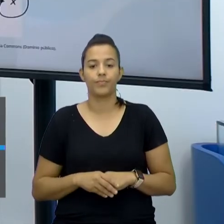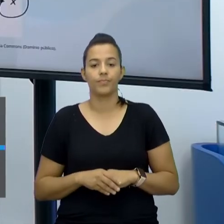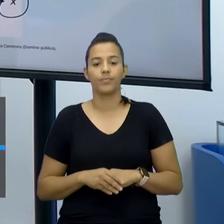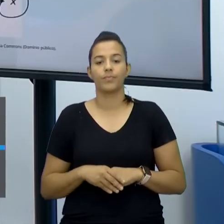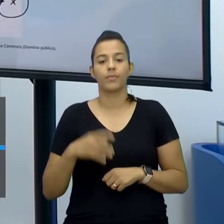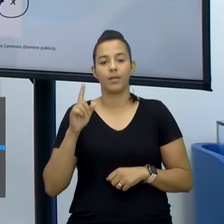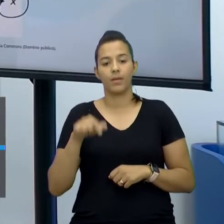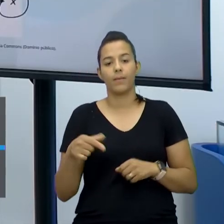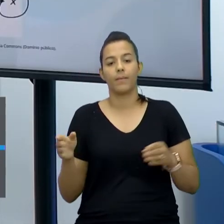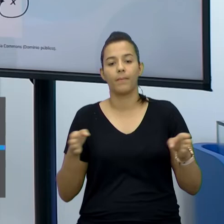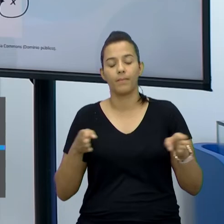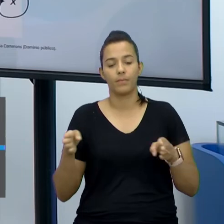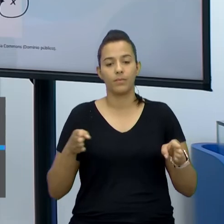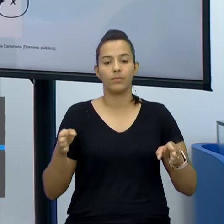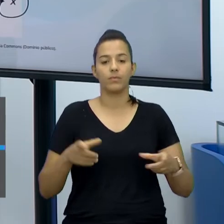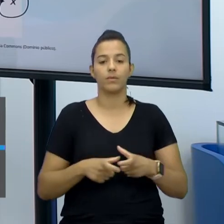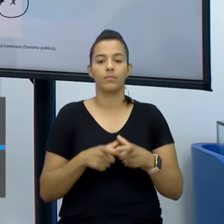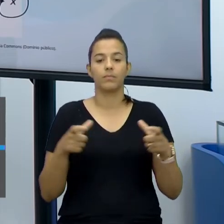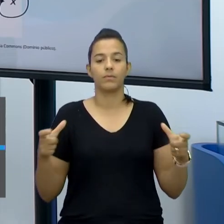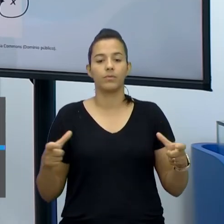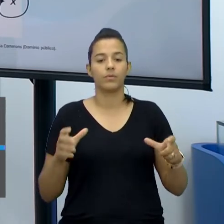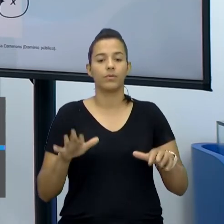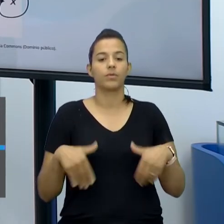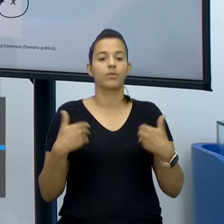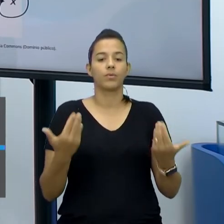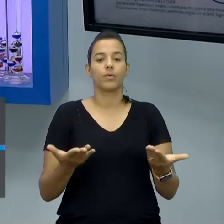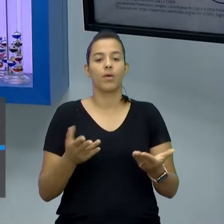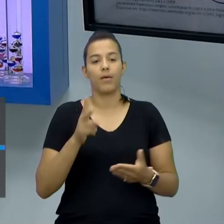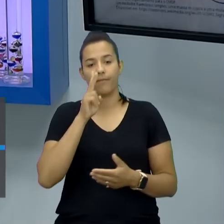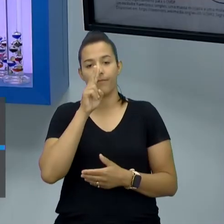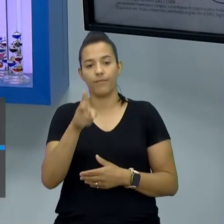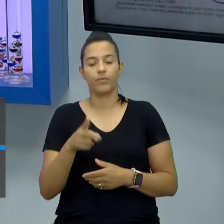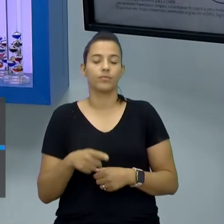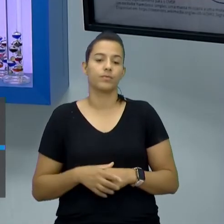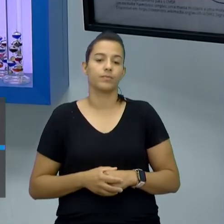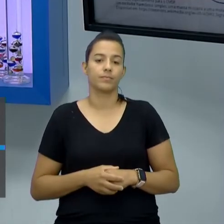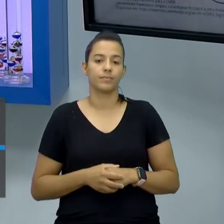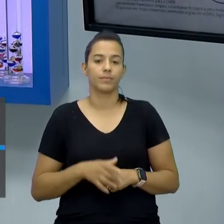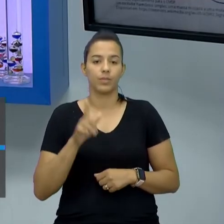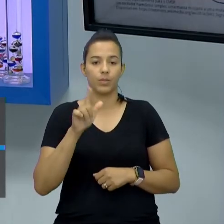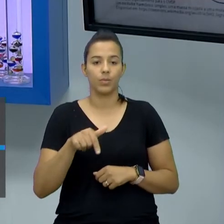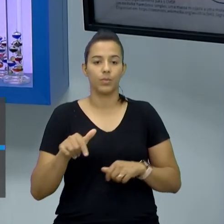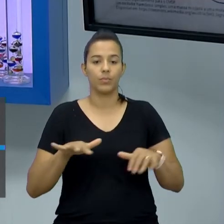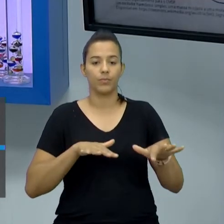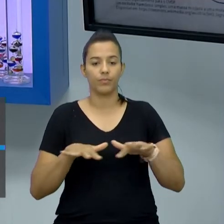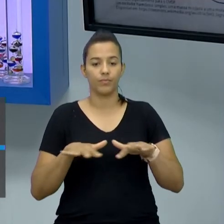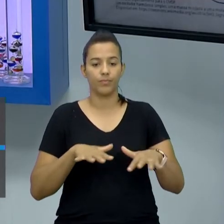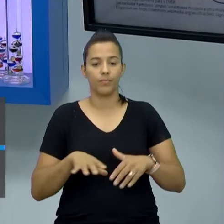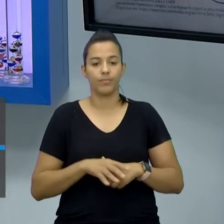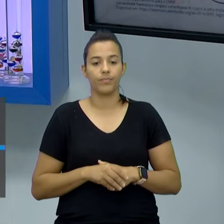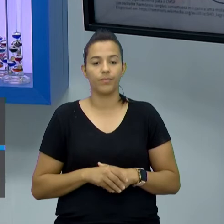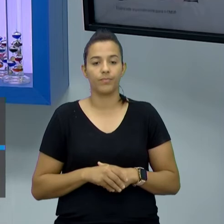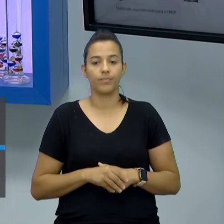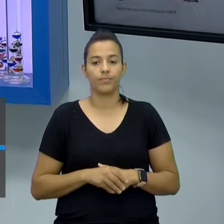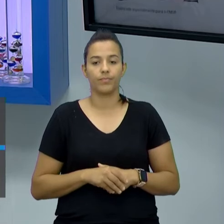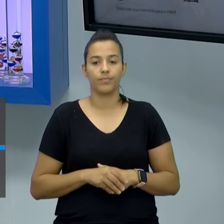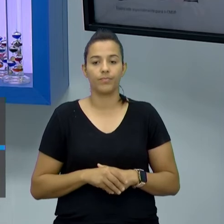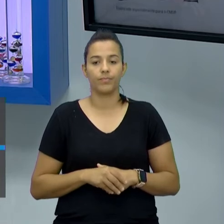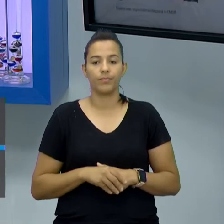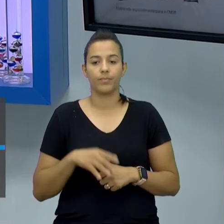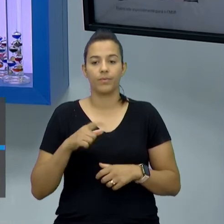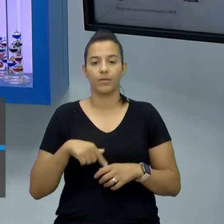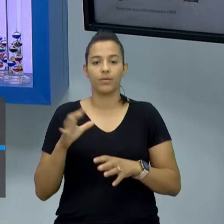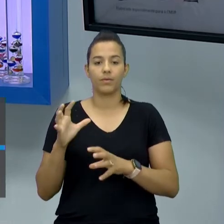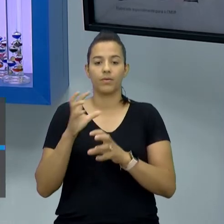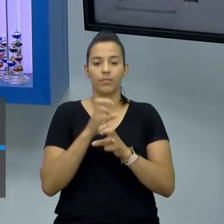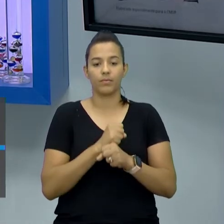período, quer saber a amplitude e qual que é a força elástica restauradora do movimento. Tá? Aí no caso, aí eu calculei aqui,